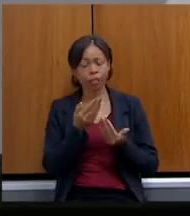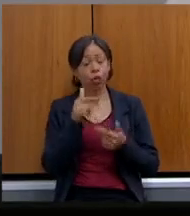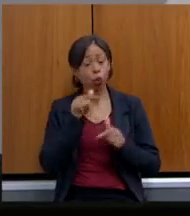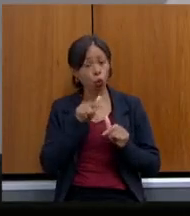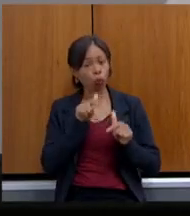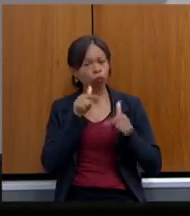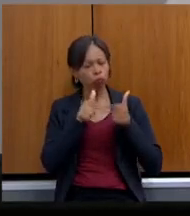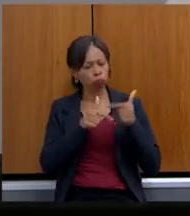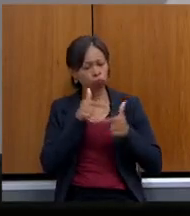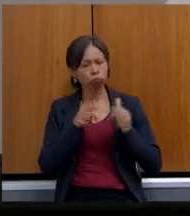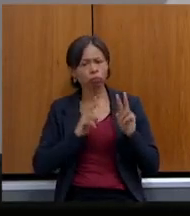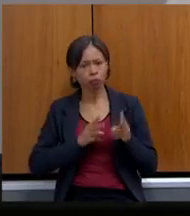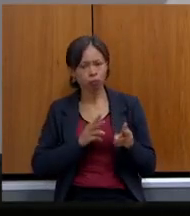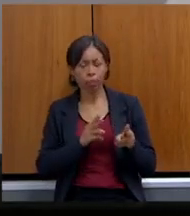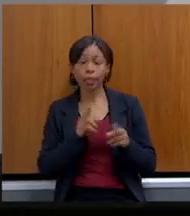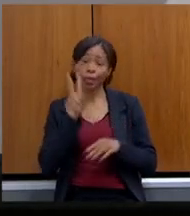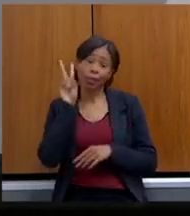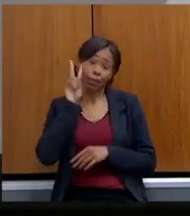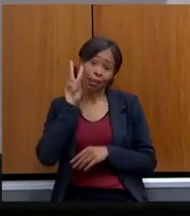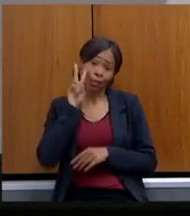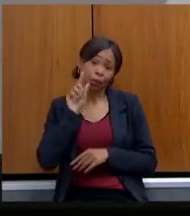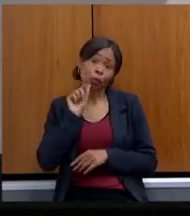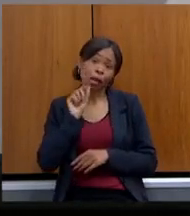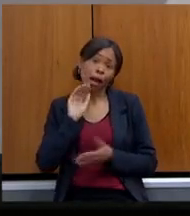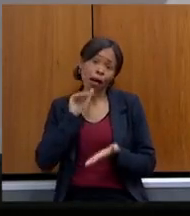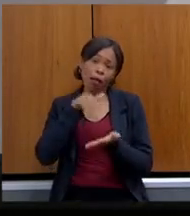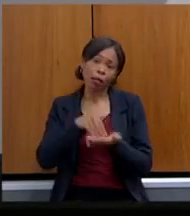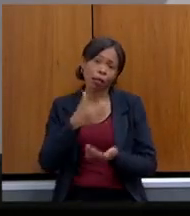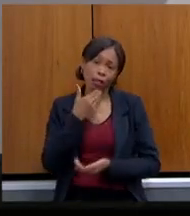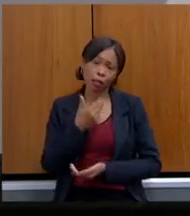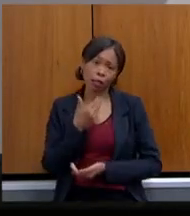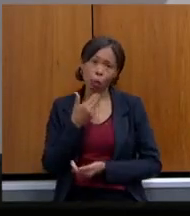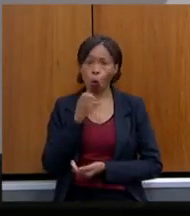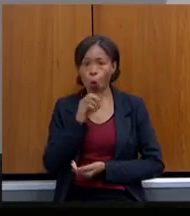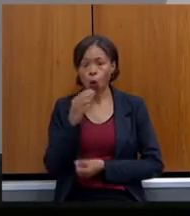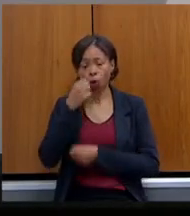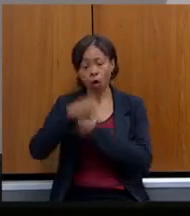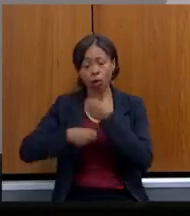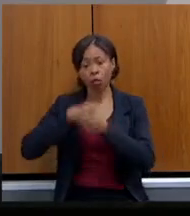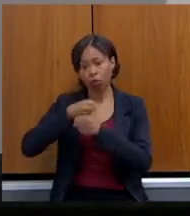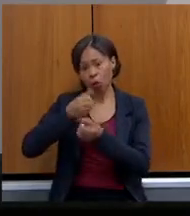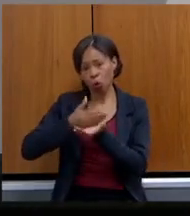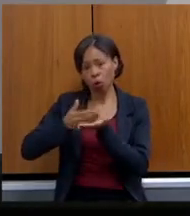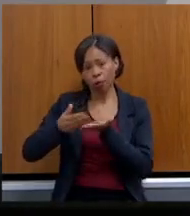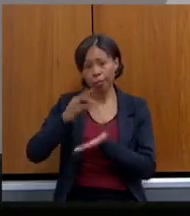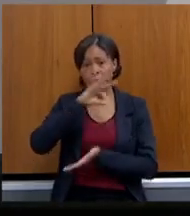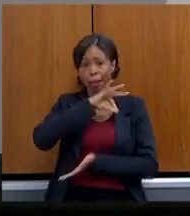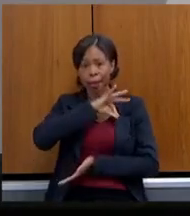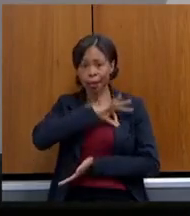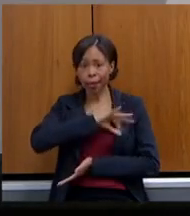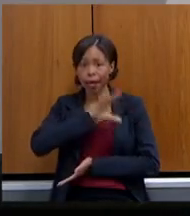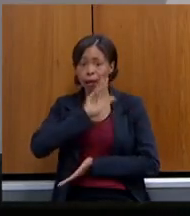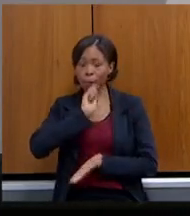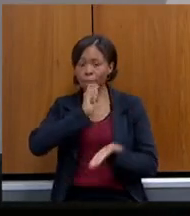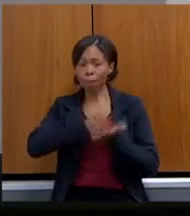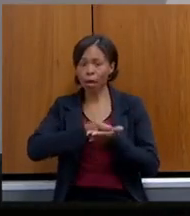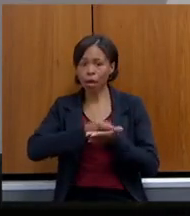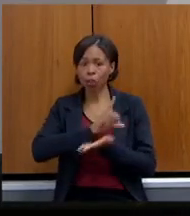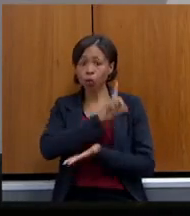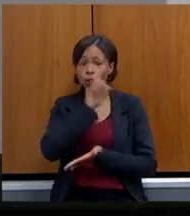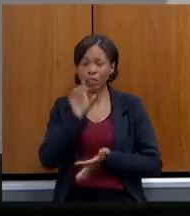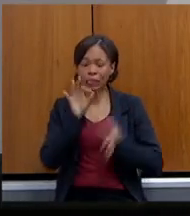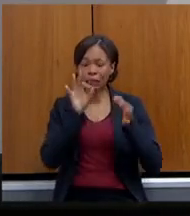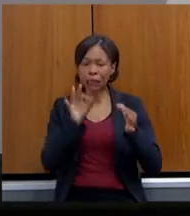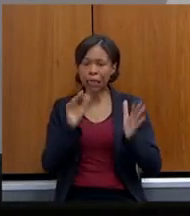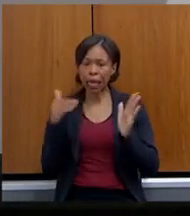e lembre que quem sabe até no final do ano ou no início do ano que vem salário até o quinto dia útil que o governo do